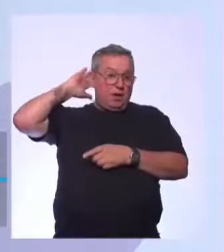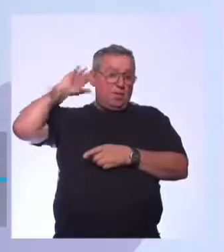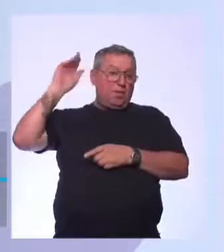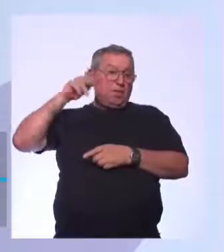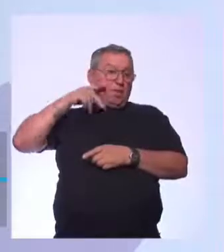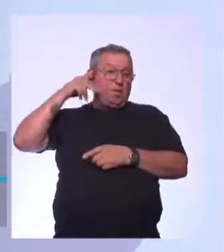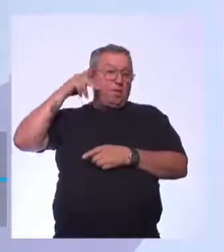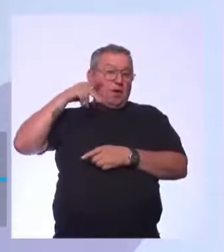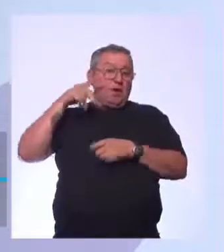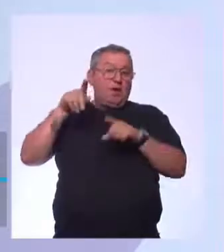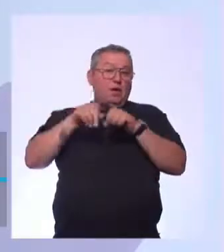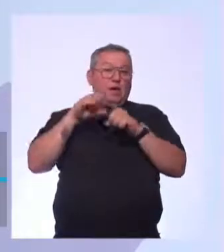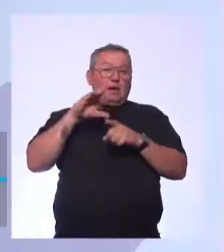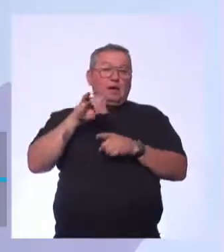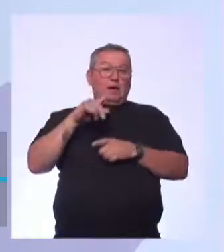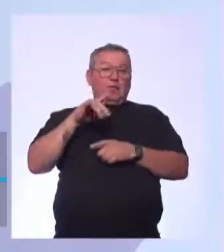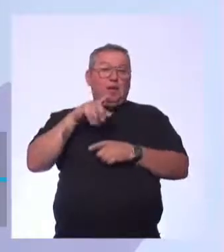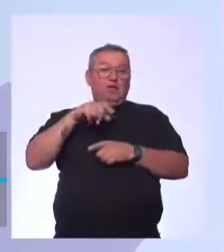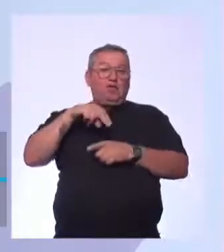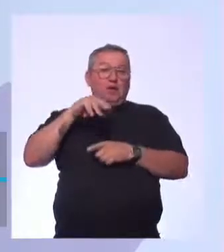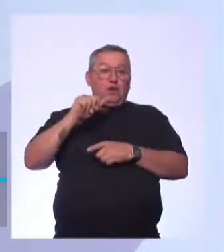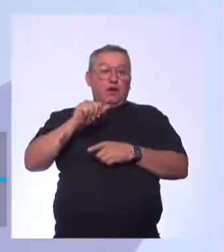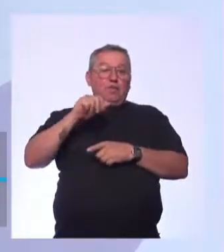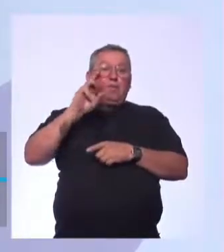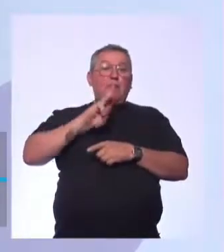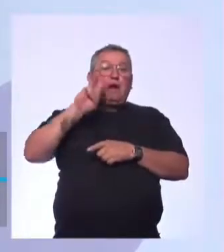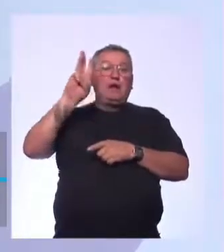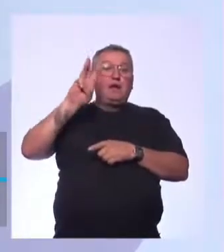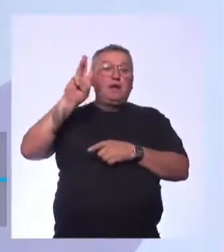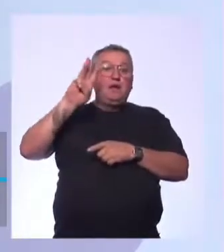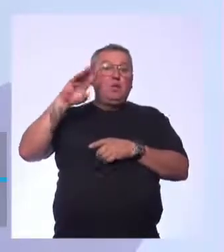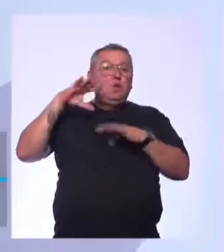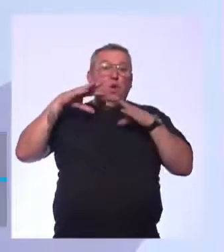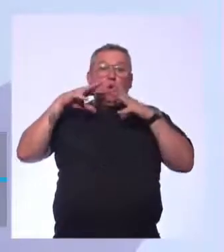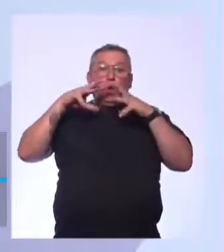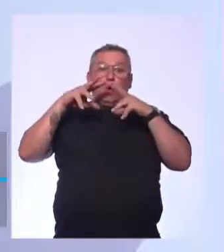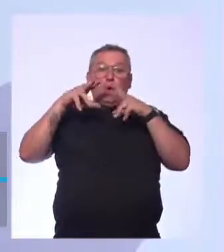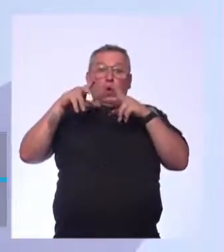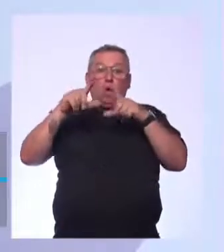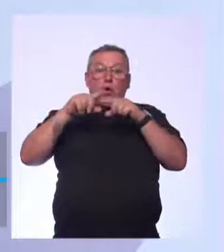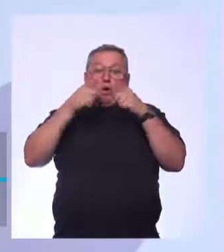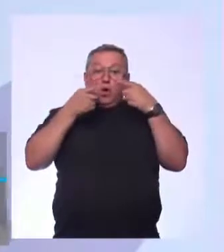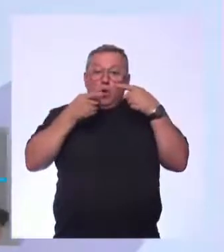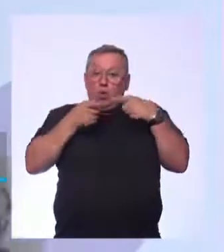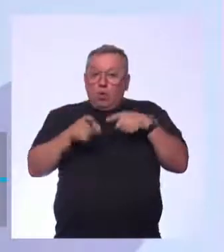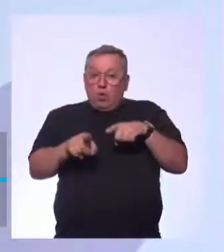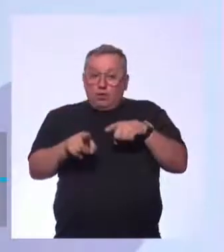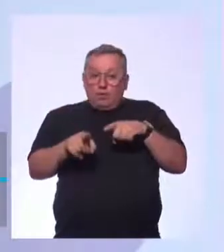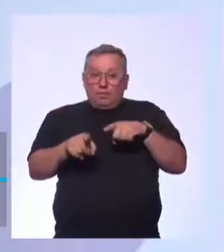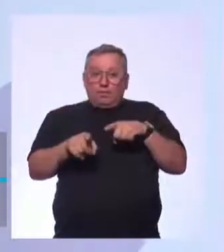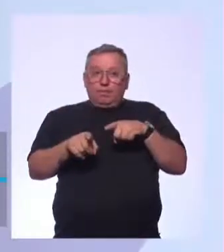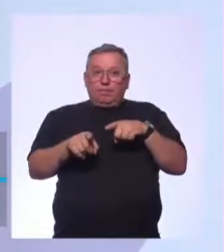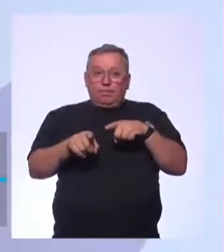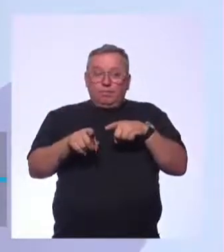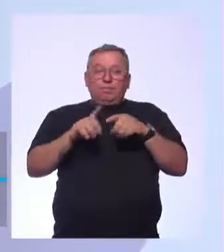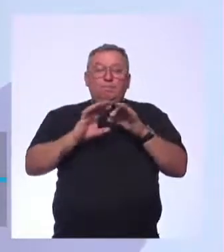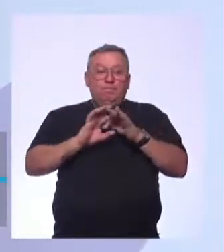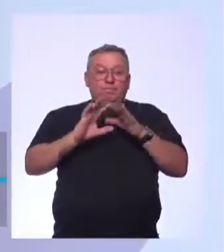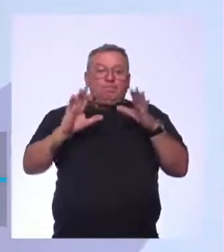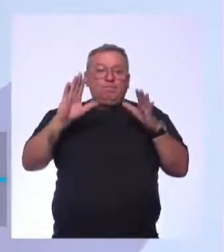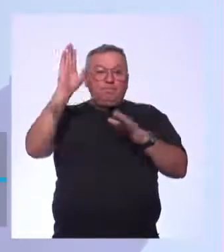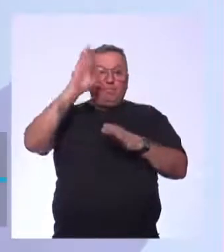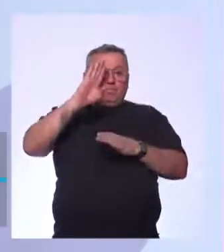Piauí, Cisplatina, Maranhão, todas essas províncias, elas se rebelaram contra a